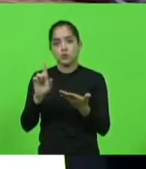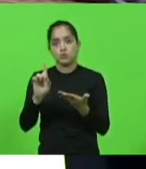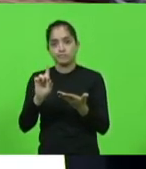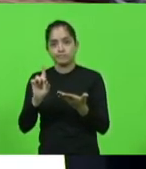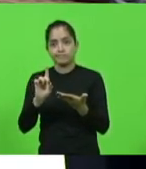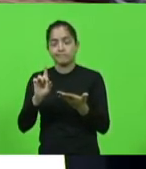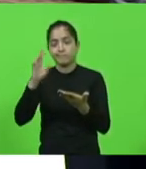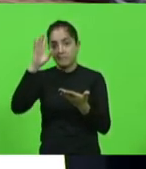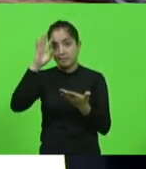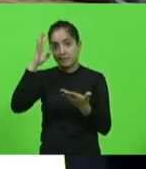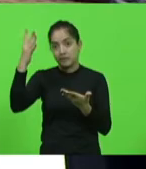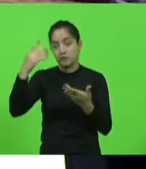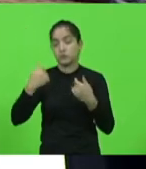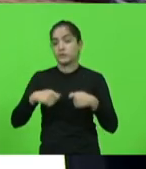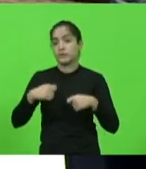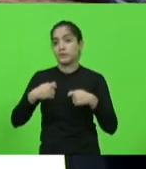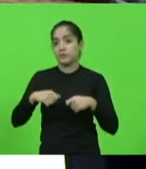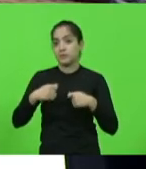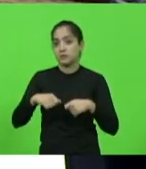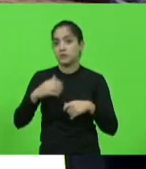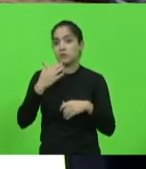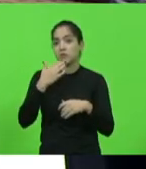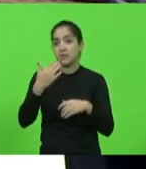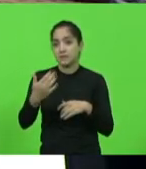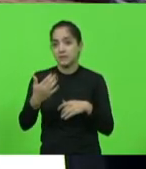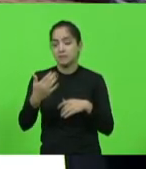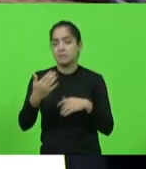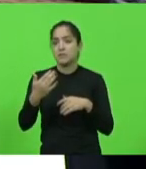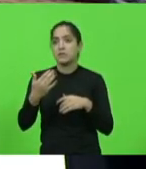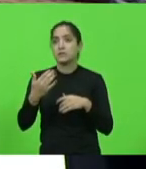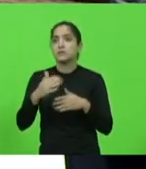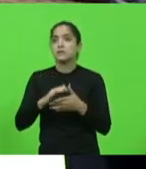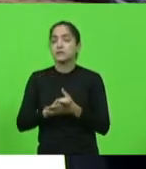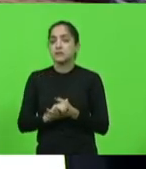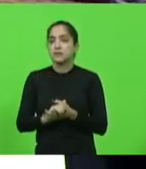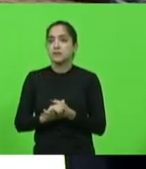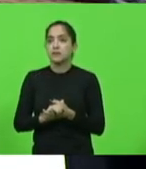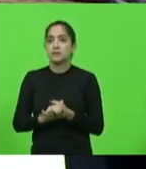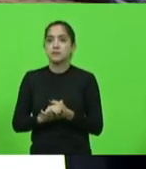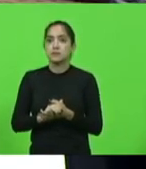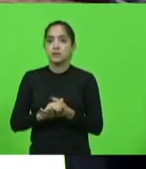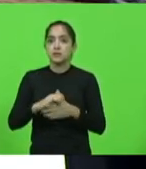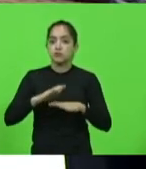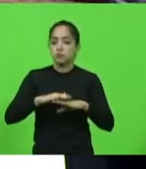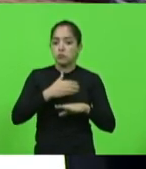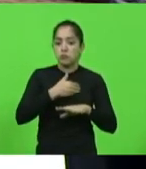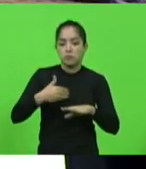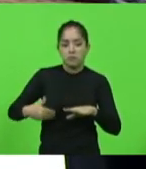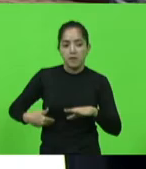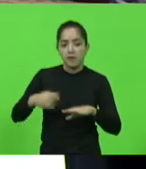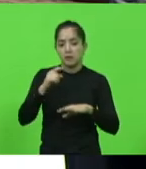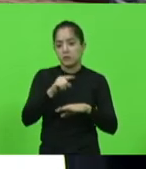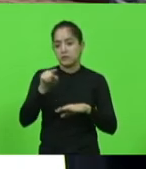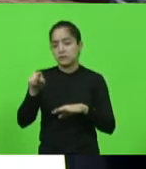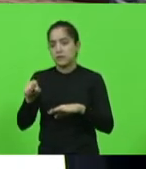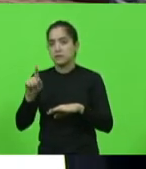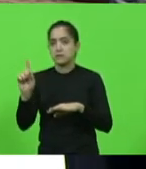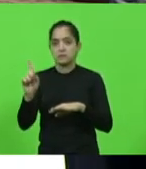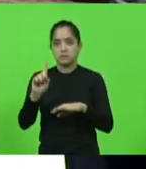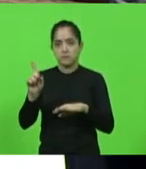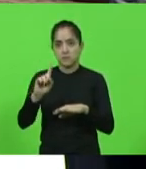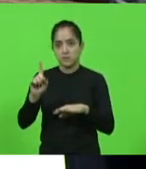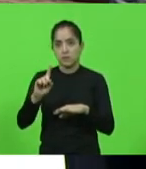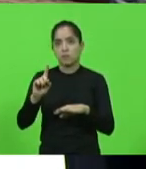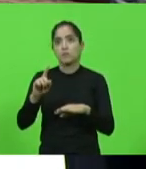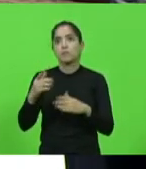a situação, né, que é uma demanda, como o senhor muito bem disse, não é de um governo nem de outro. Nós também estivemos no